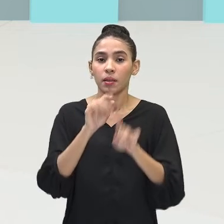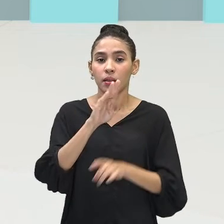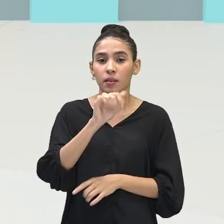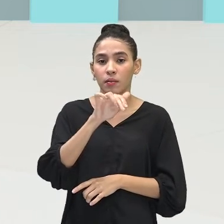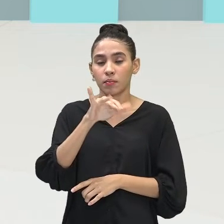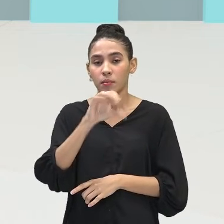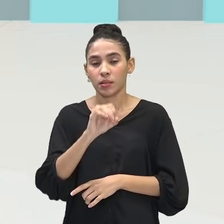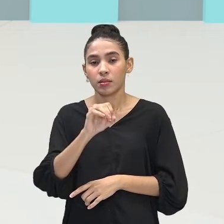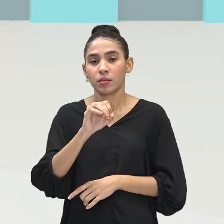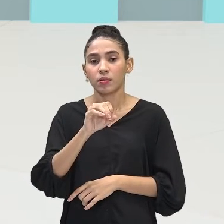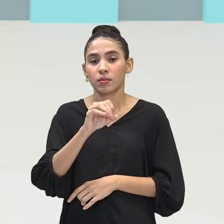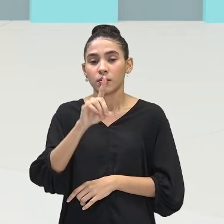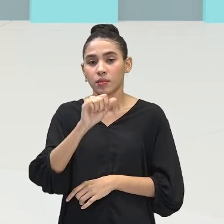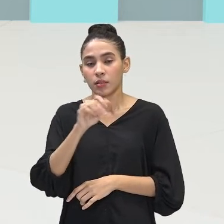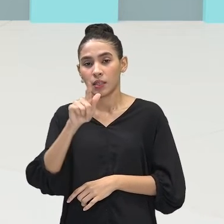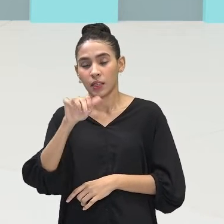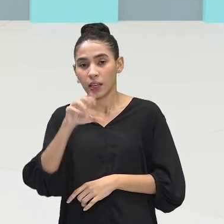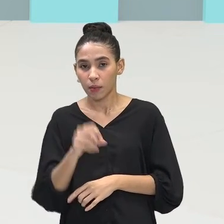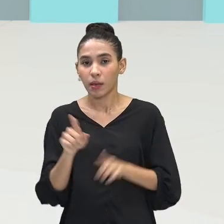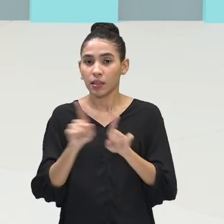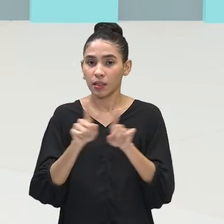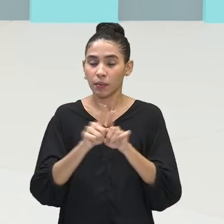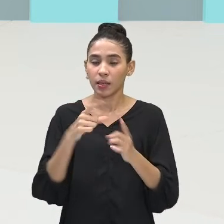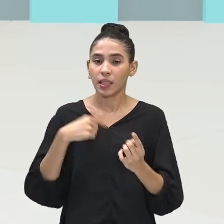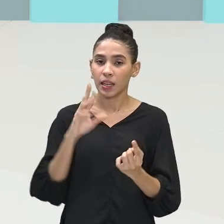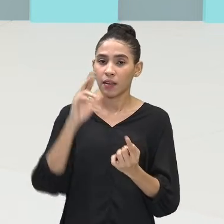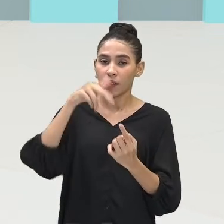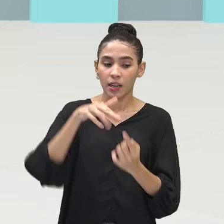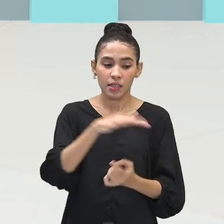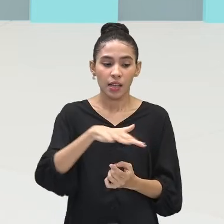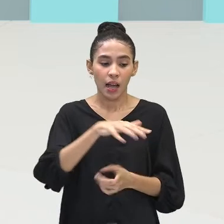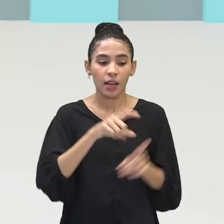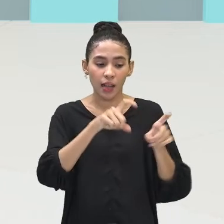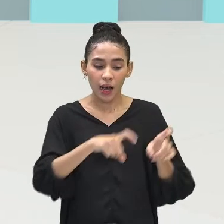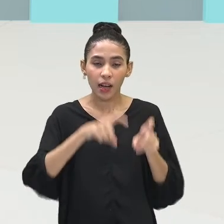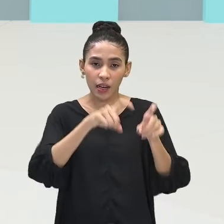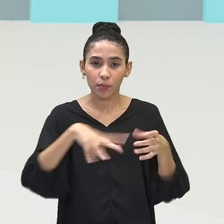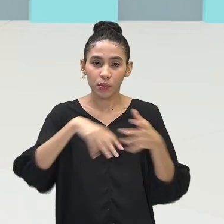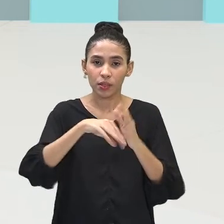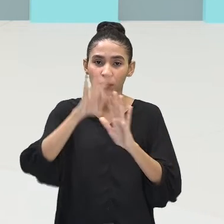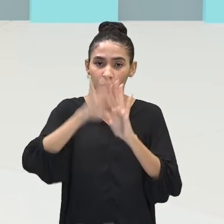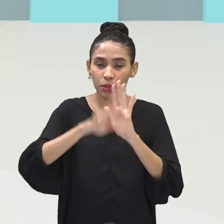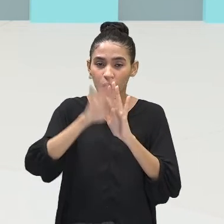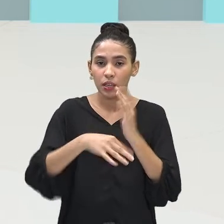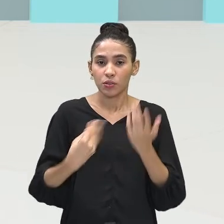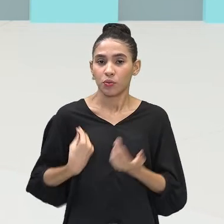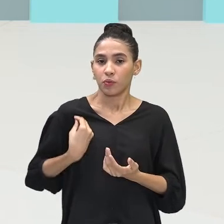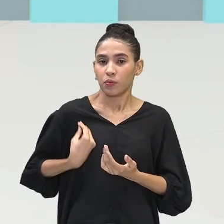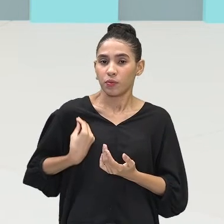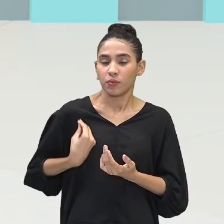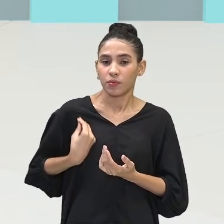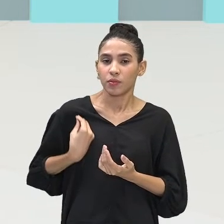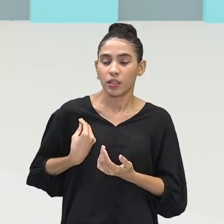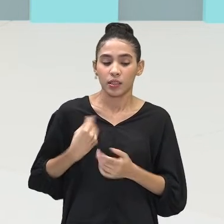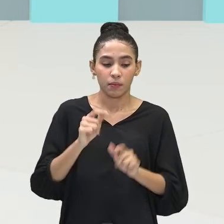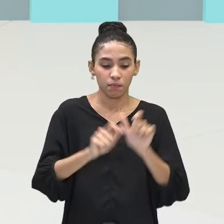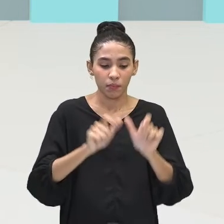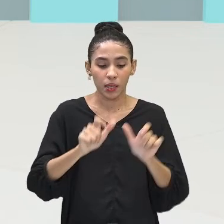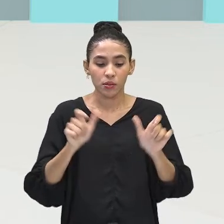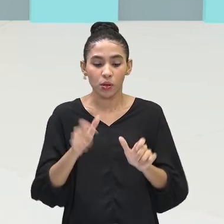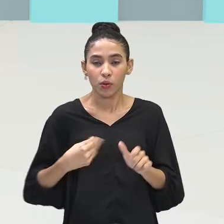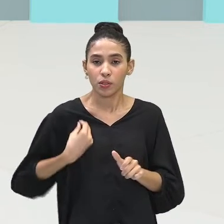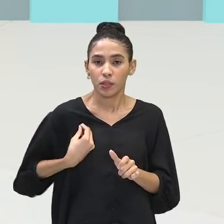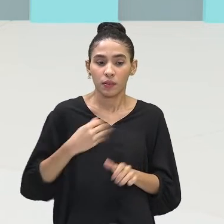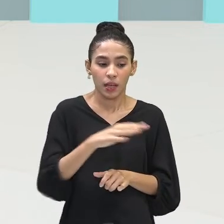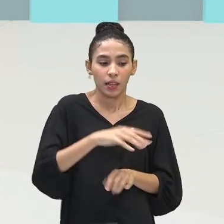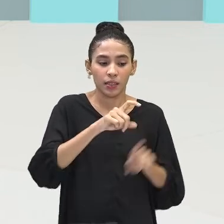Gama faz essa exaltação aí em relação ao campo, em relação a essa convivência de pessoas, né, que moram no